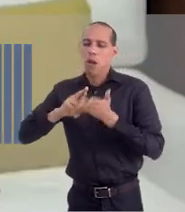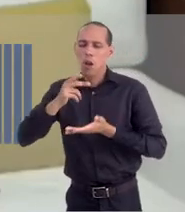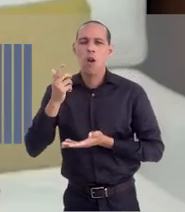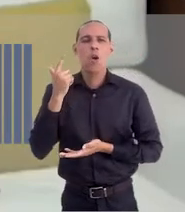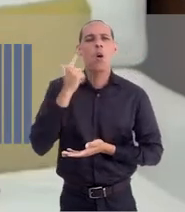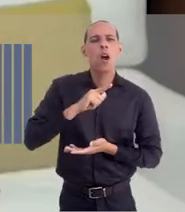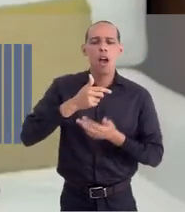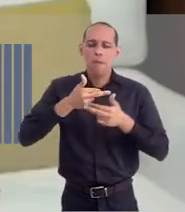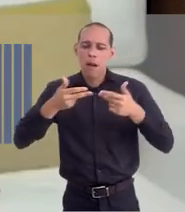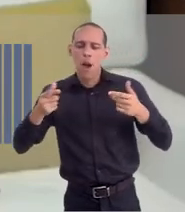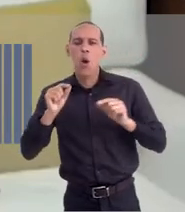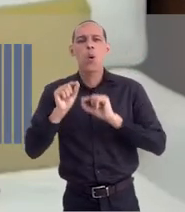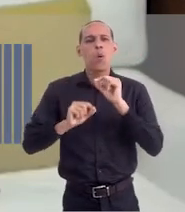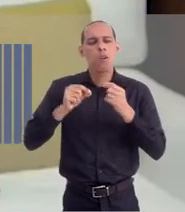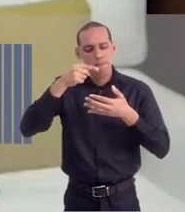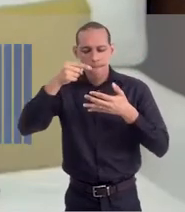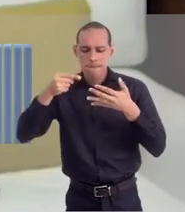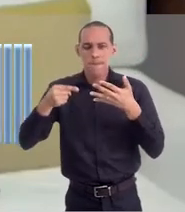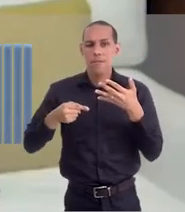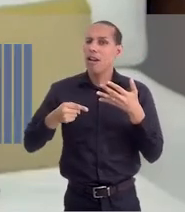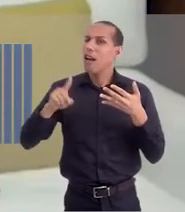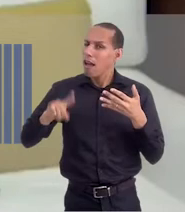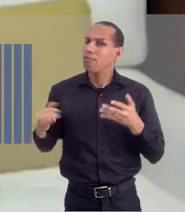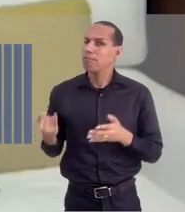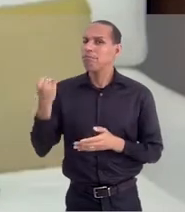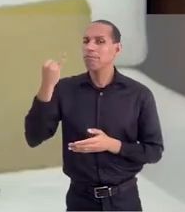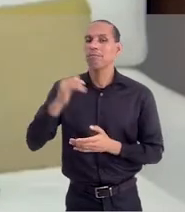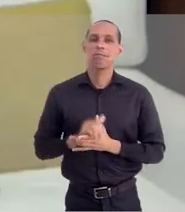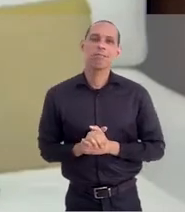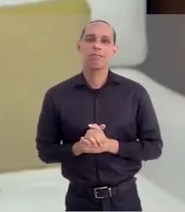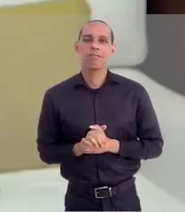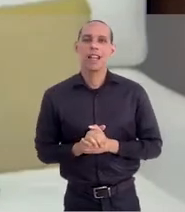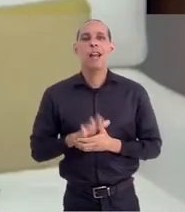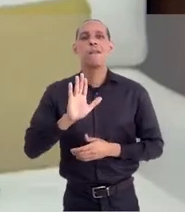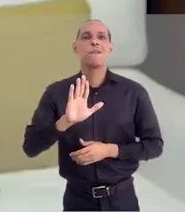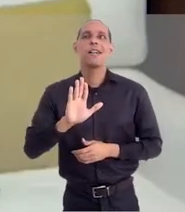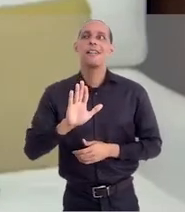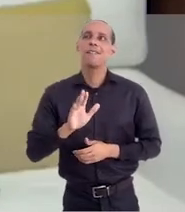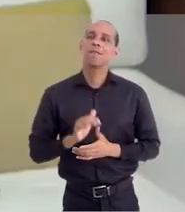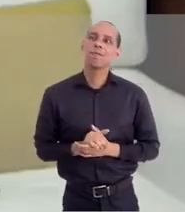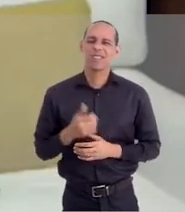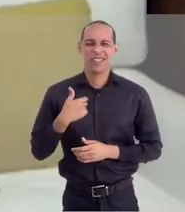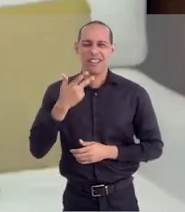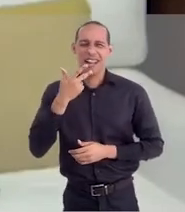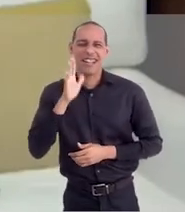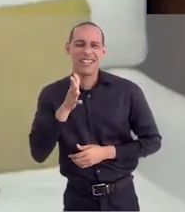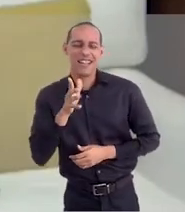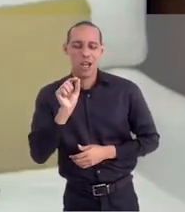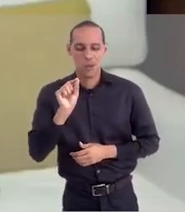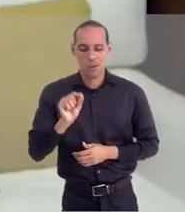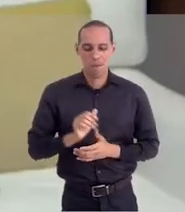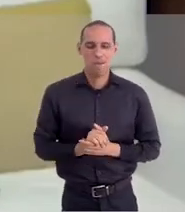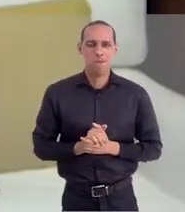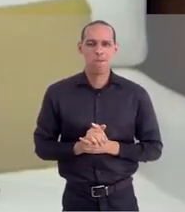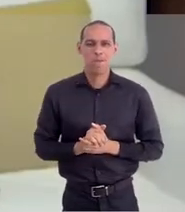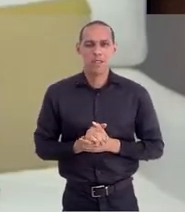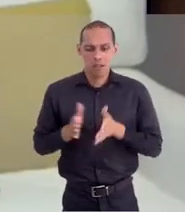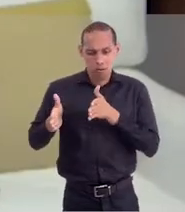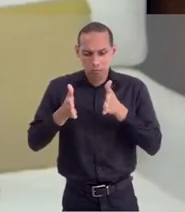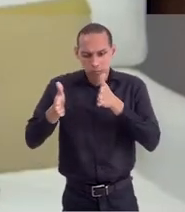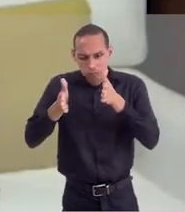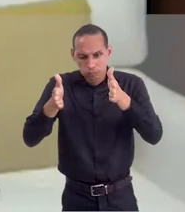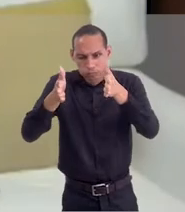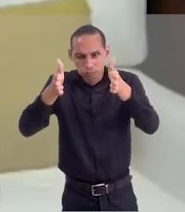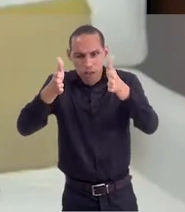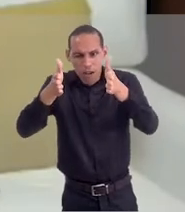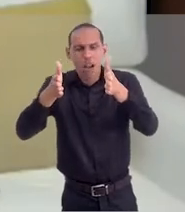resultados. Os resultados são bastante significativos, embora ainda haja, como eu disse, um caminho muito longo